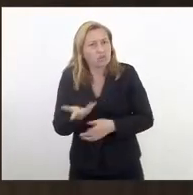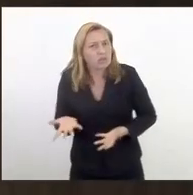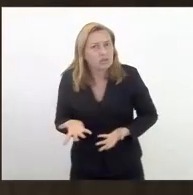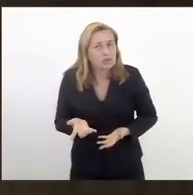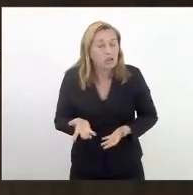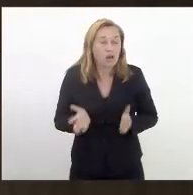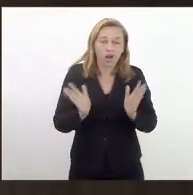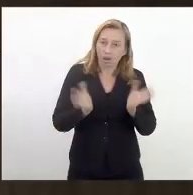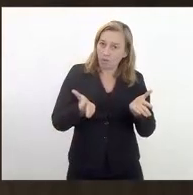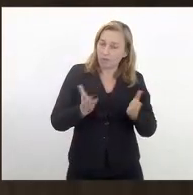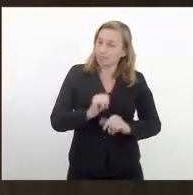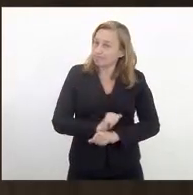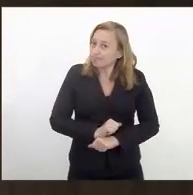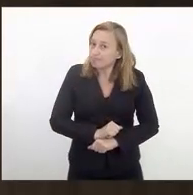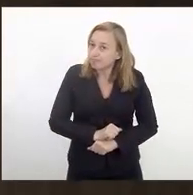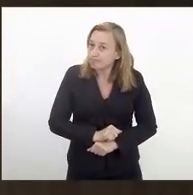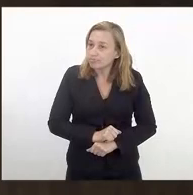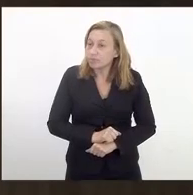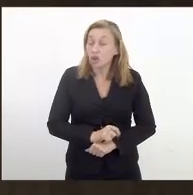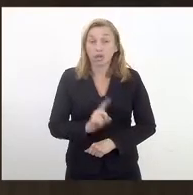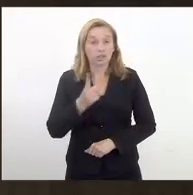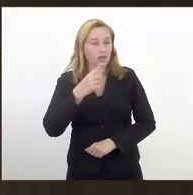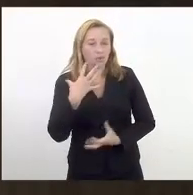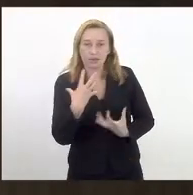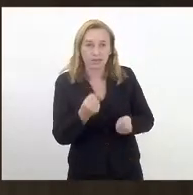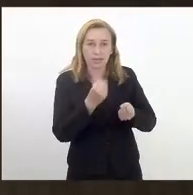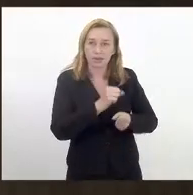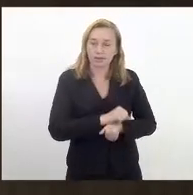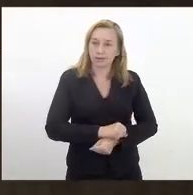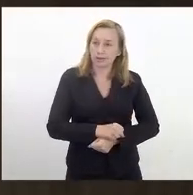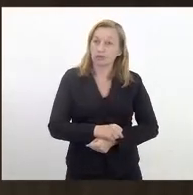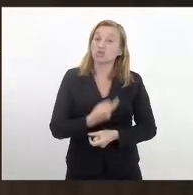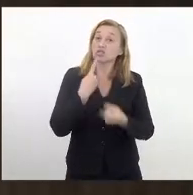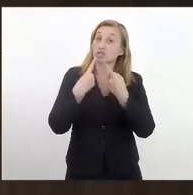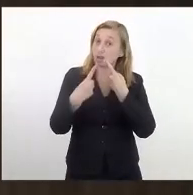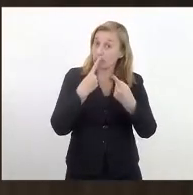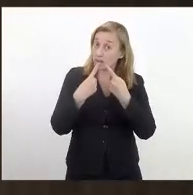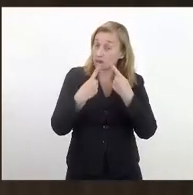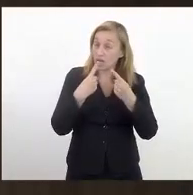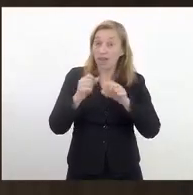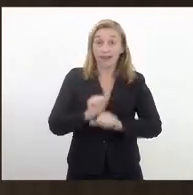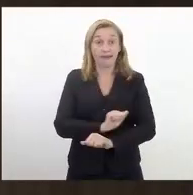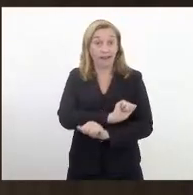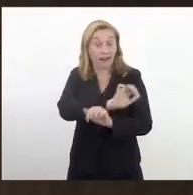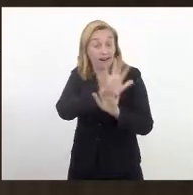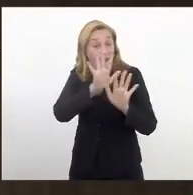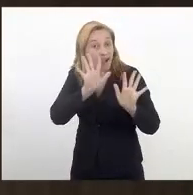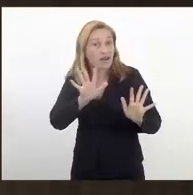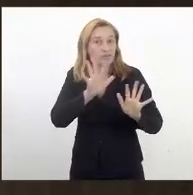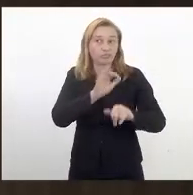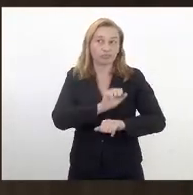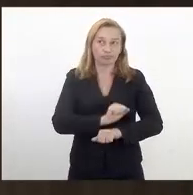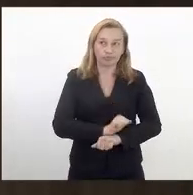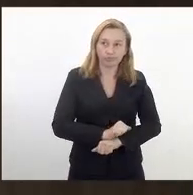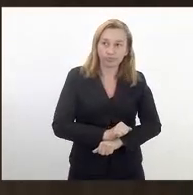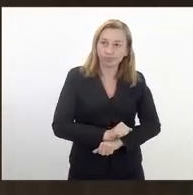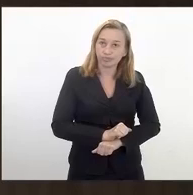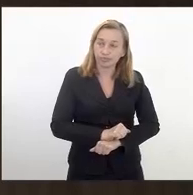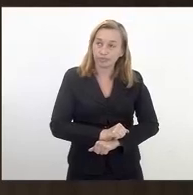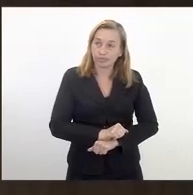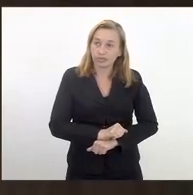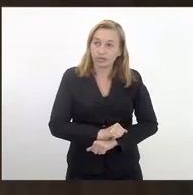agora o que a gente não aceita que a gente quer debater as claras as claras